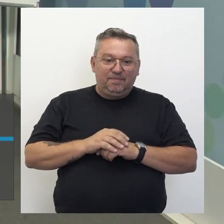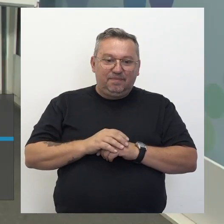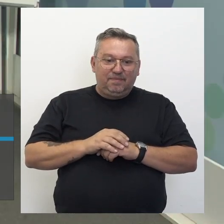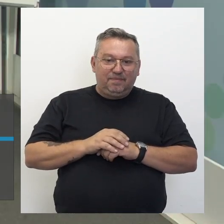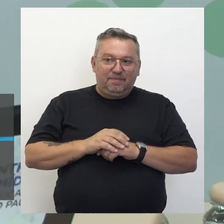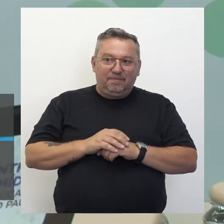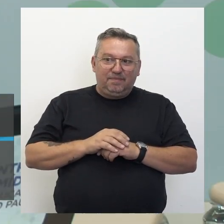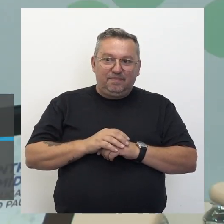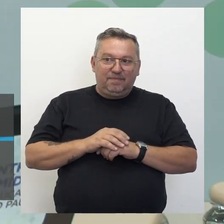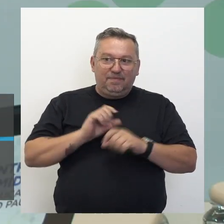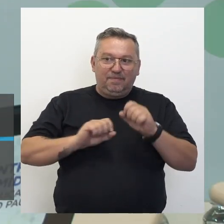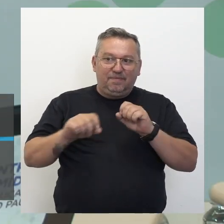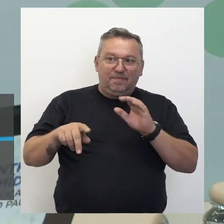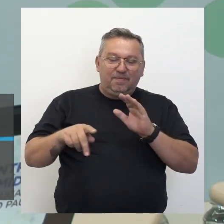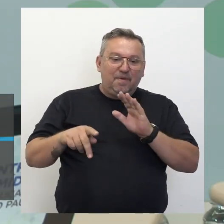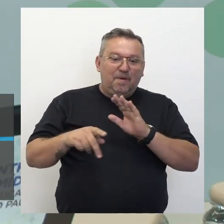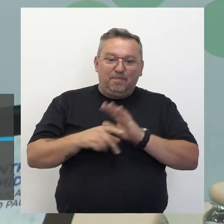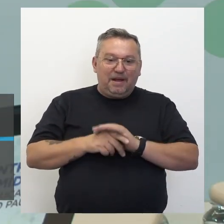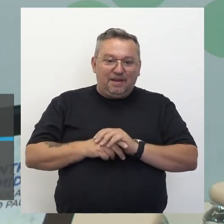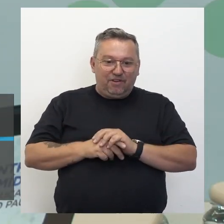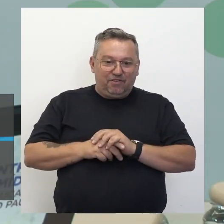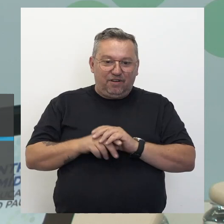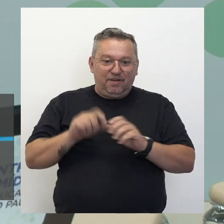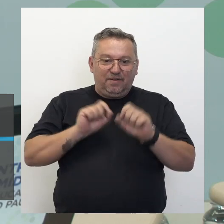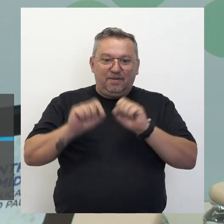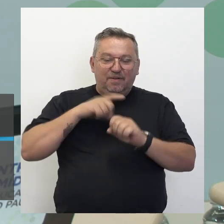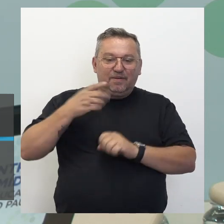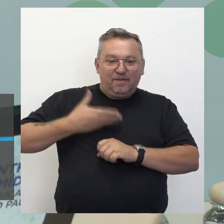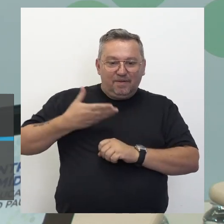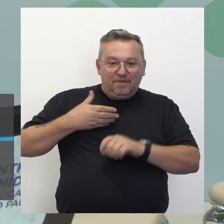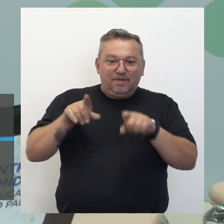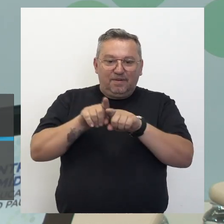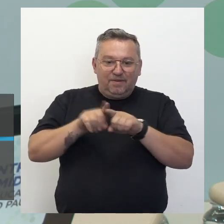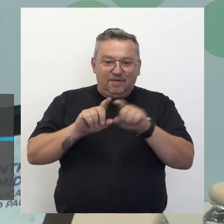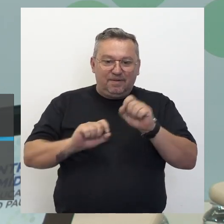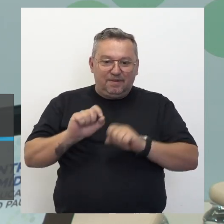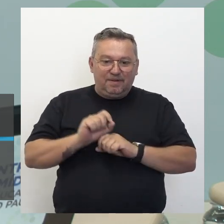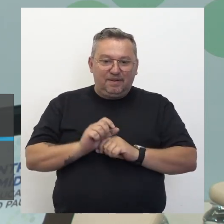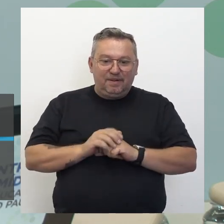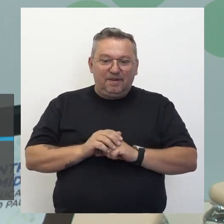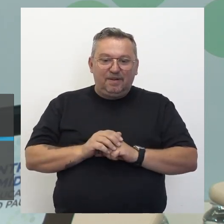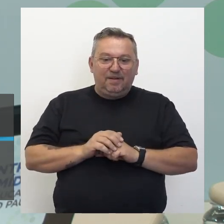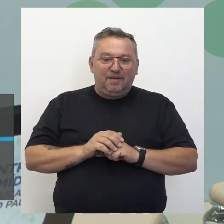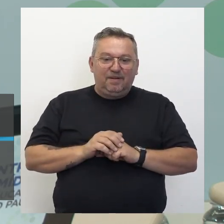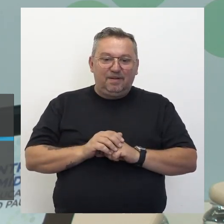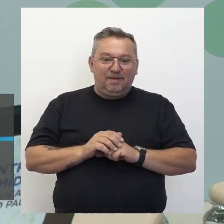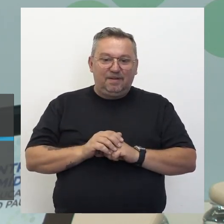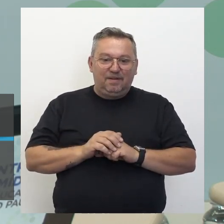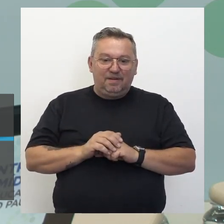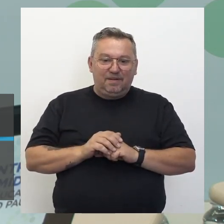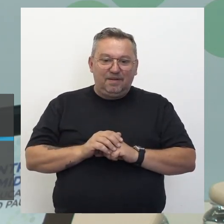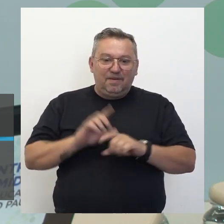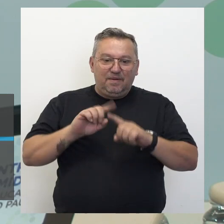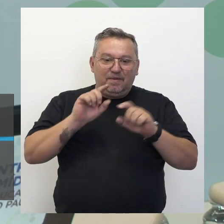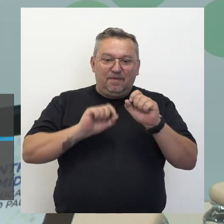Lucas tá dando antenado. dicas aí, antenado, dando dica para os colegas, é isso aí. Certinho. Então, vamos